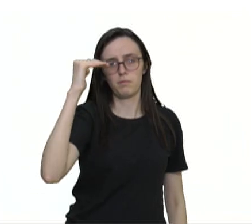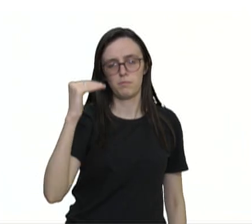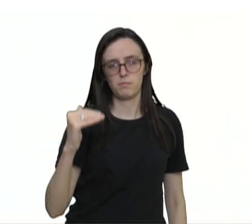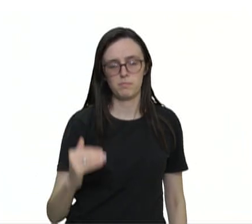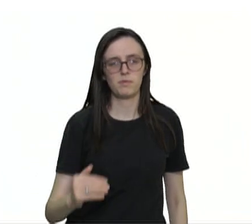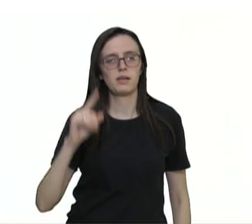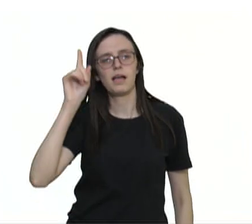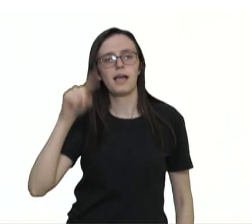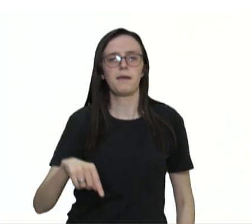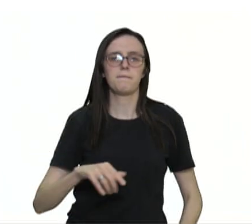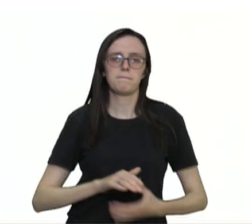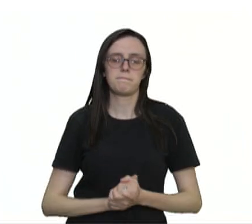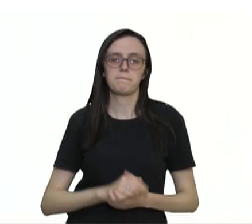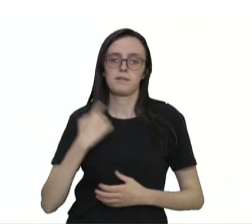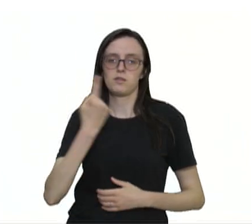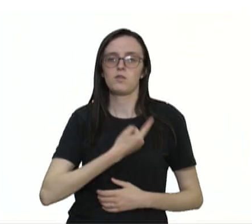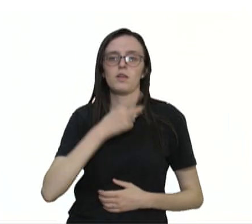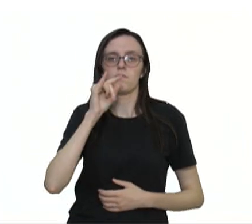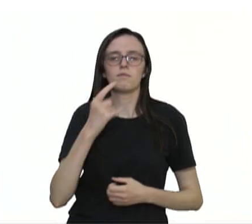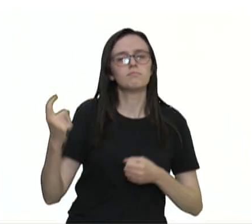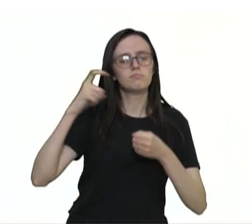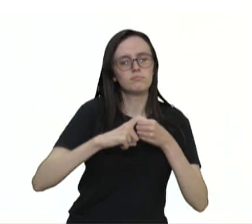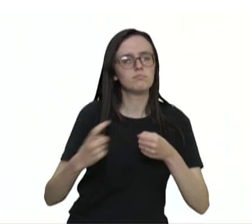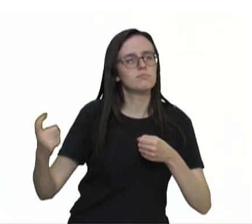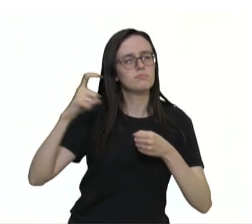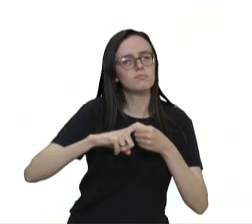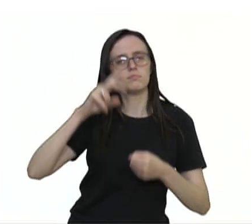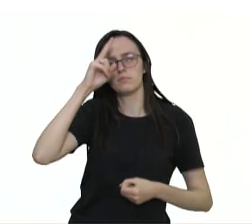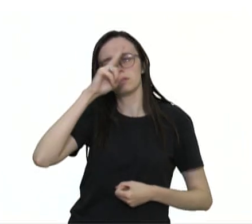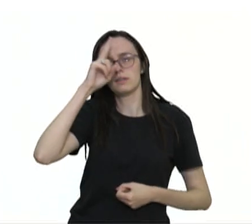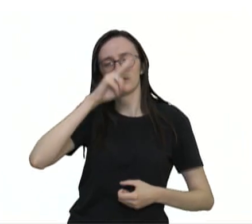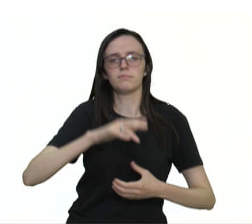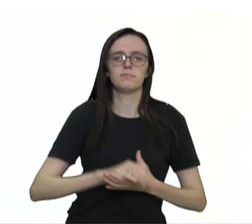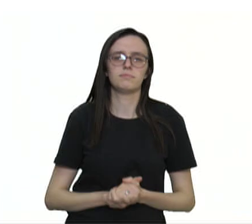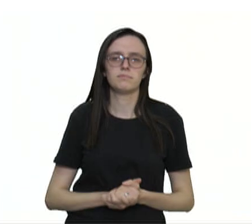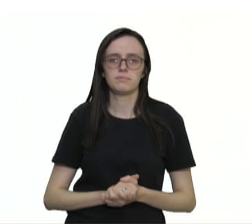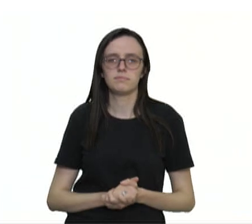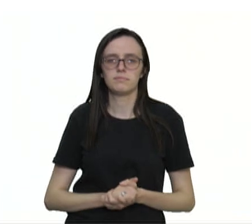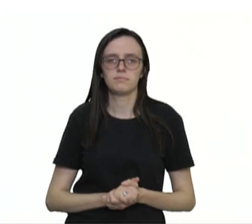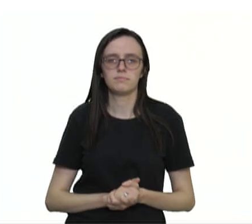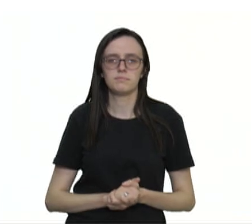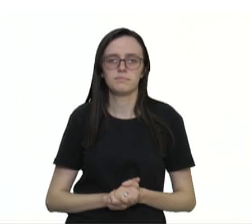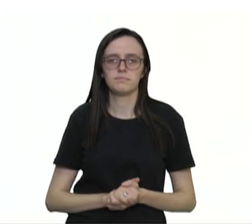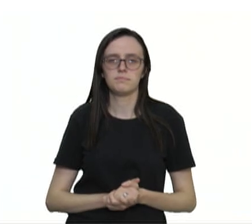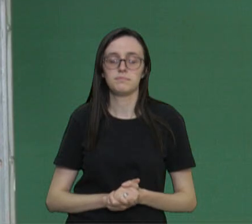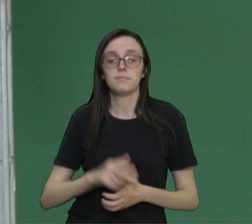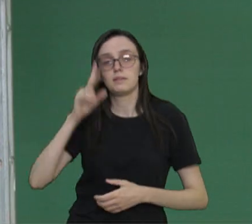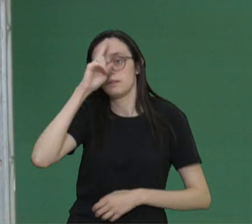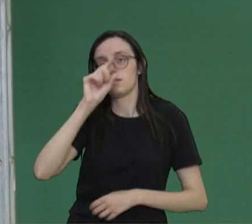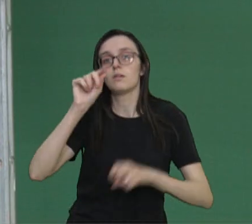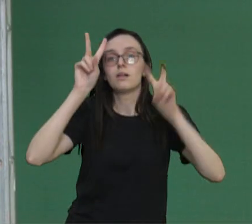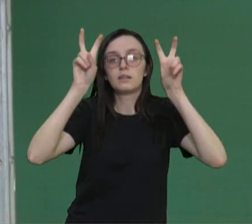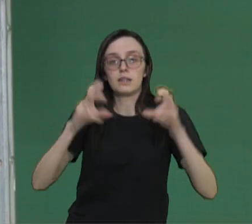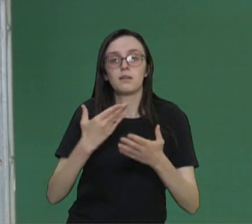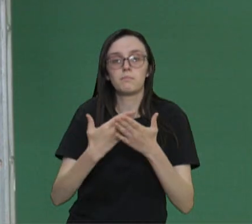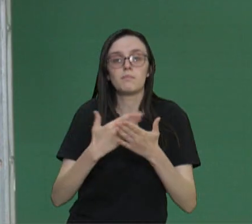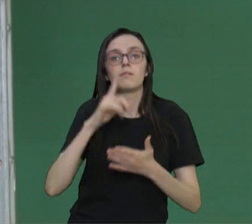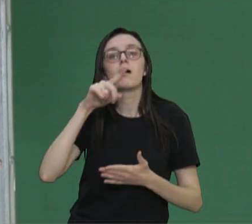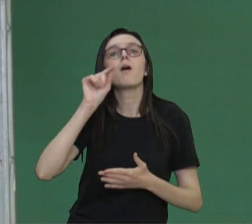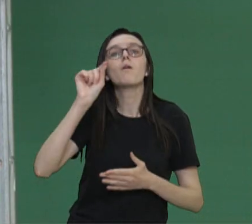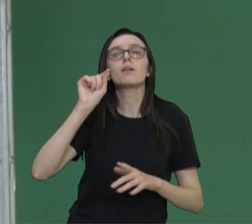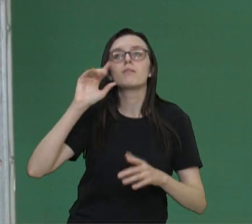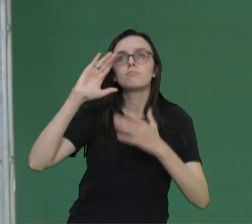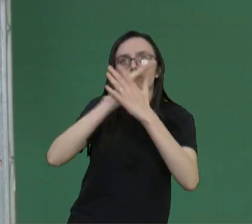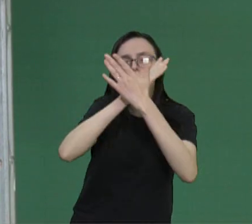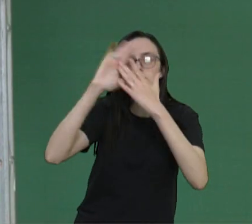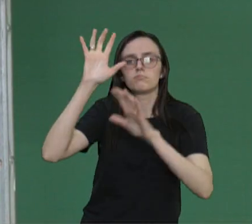sobre 5 itens que nós vamos relembrar um pouquinho agora, certo? Então, lembrando que o tema da aula é a formação do